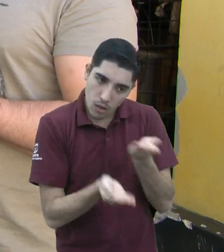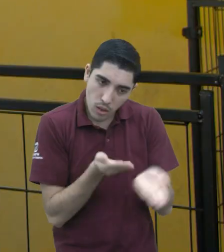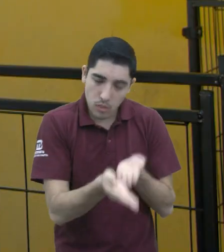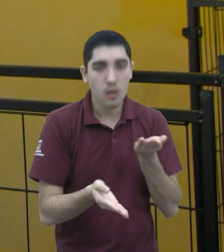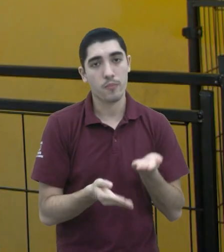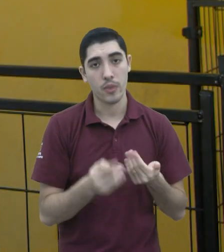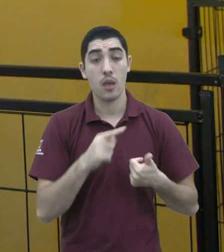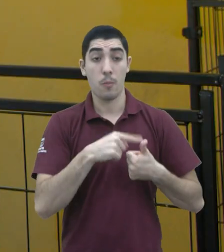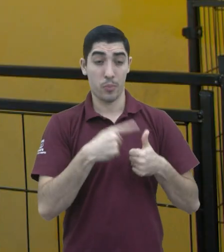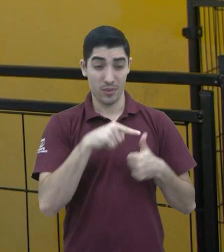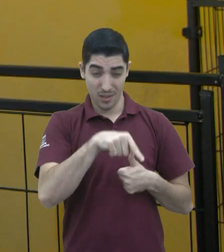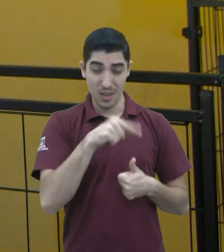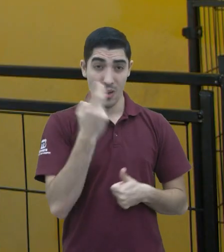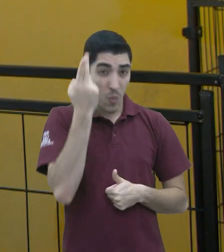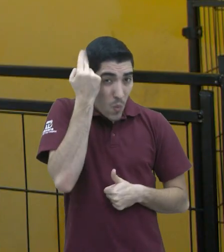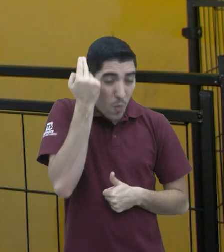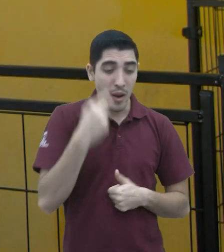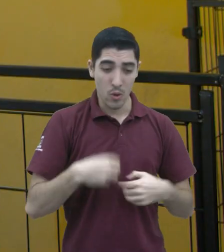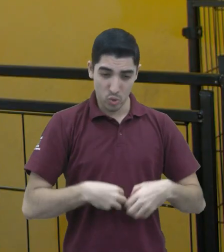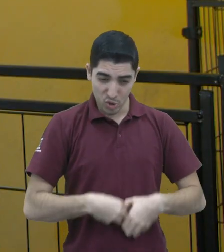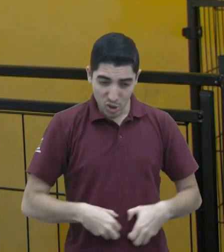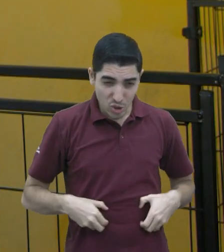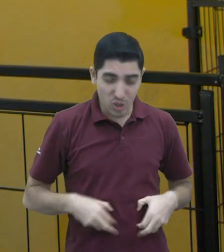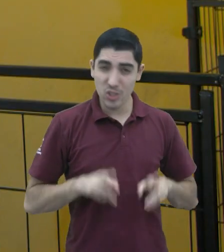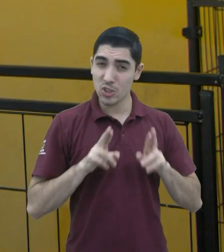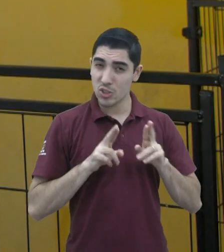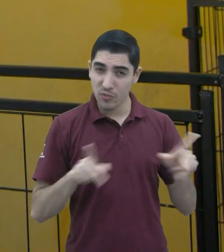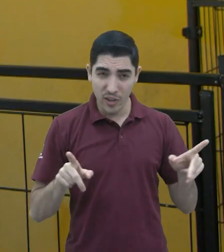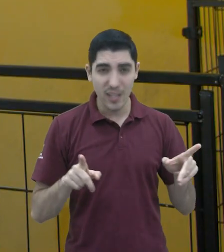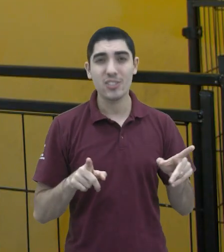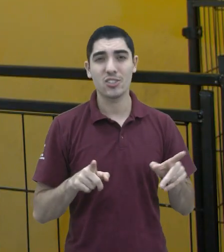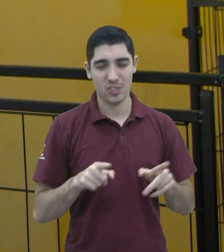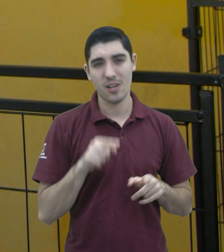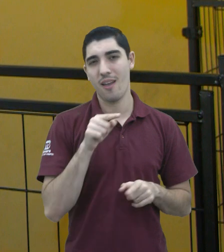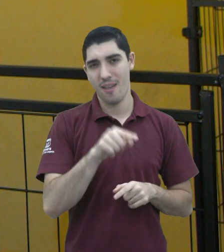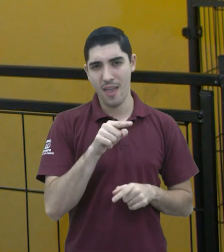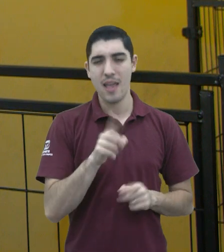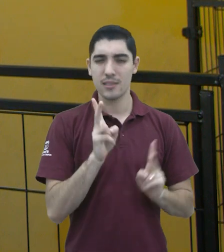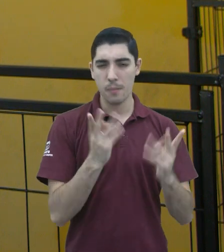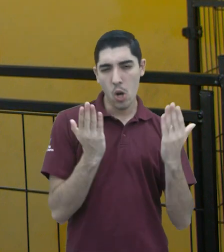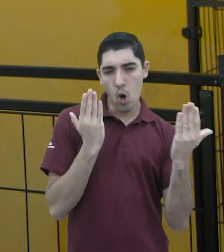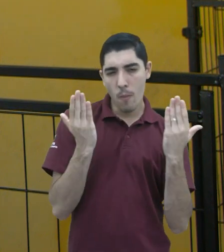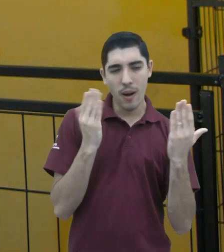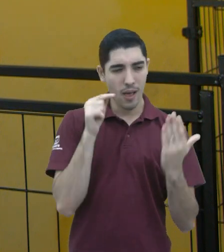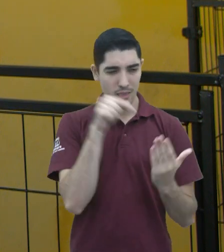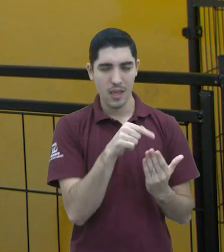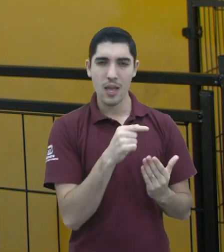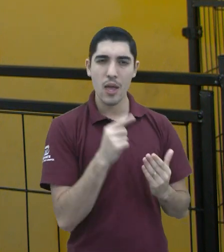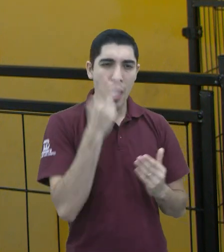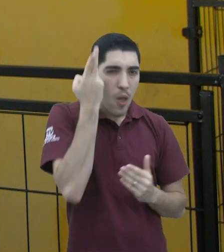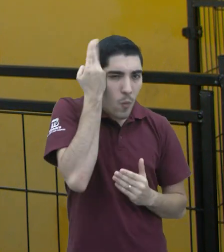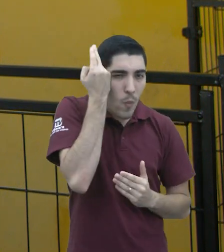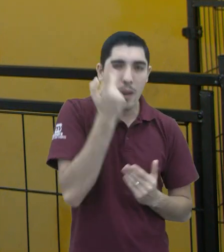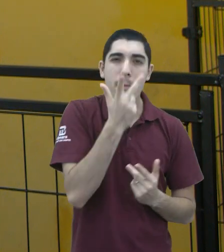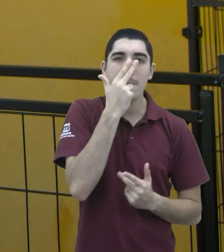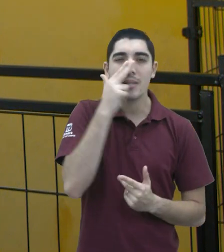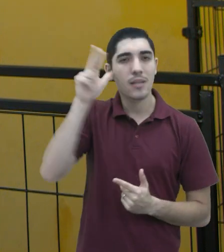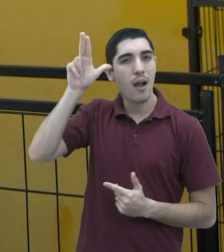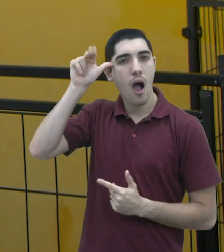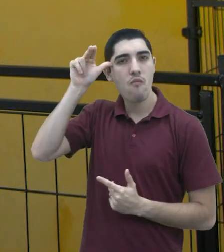alimentação, né? Então, como eles têm um intestino bem complexo, né? Tem um seco bem longo, a gente até compara os coelhos com